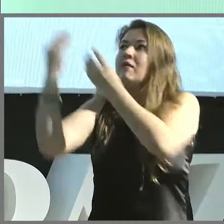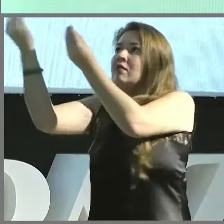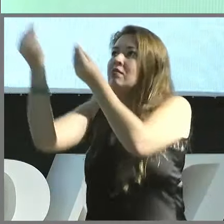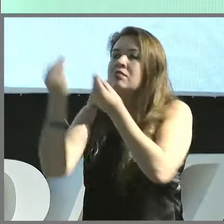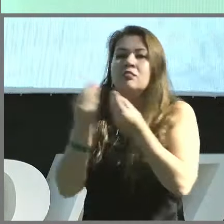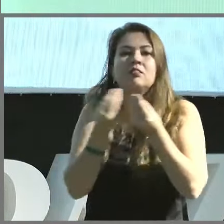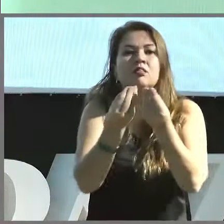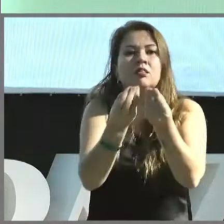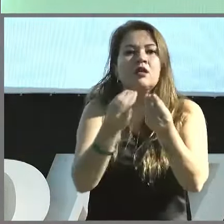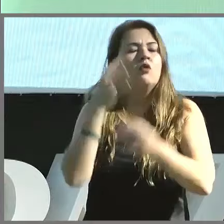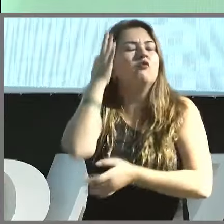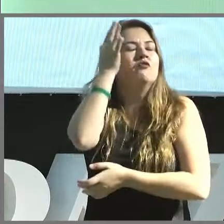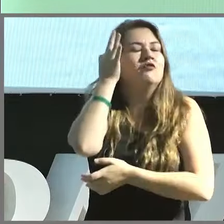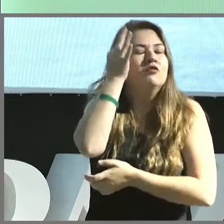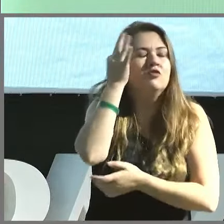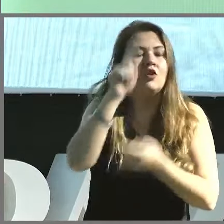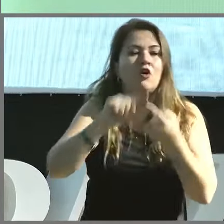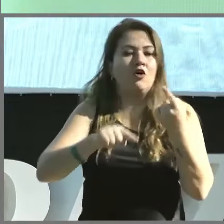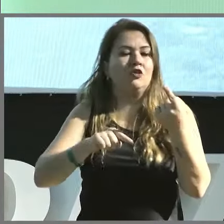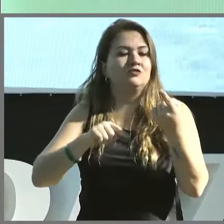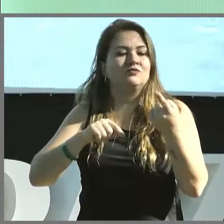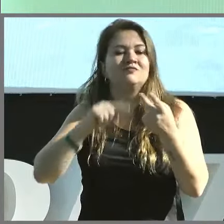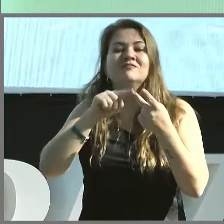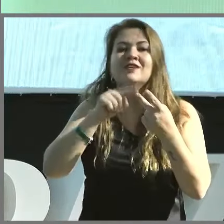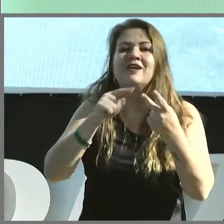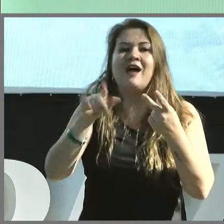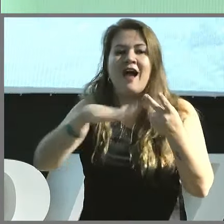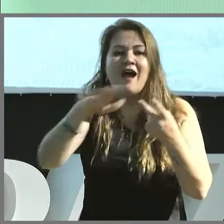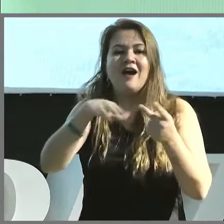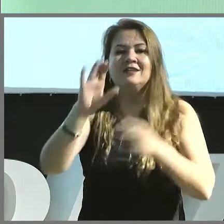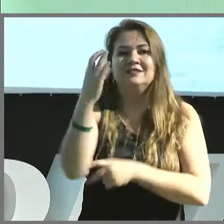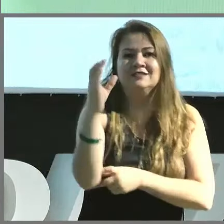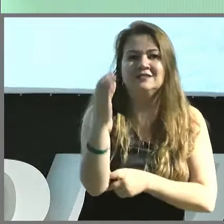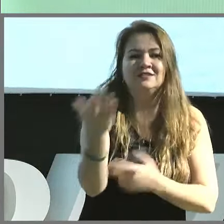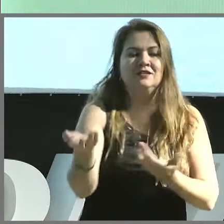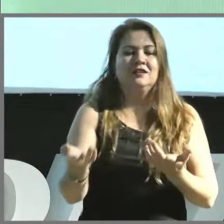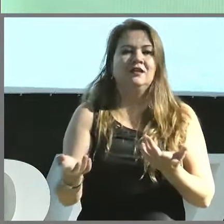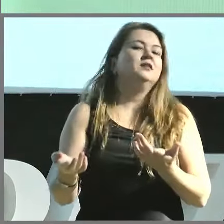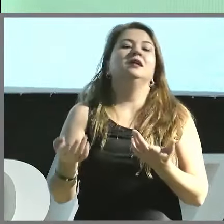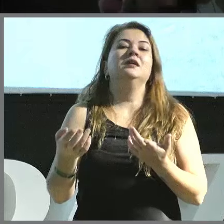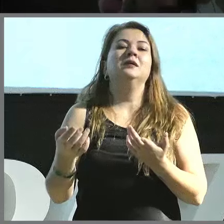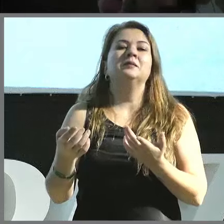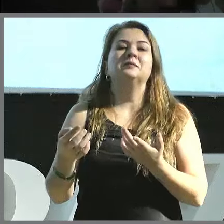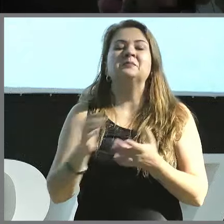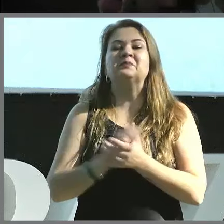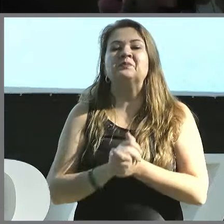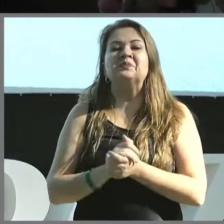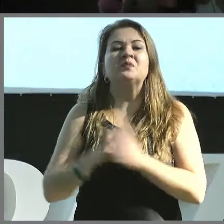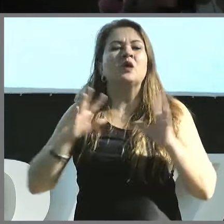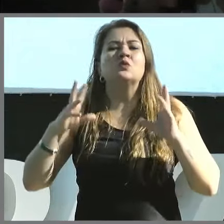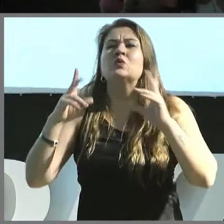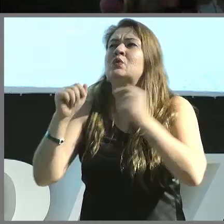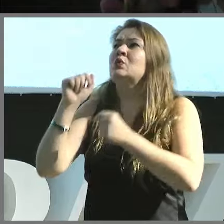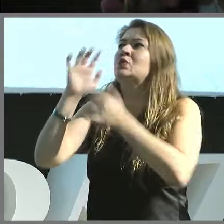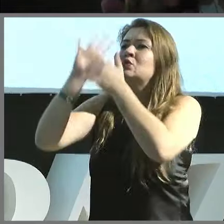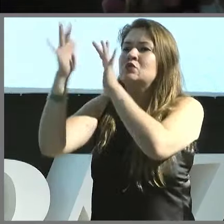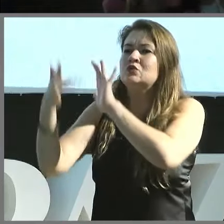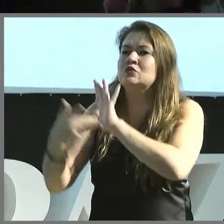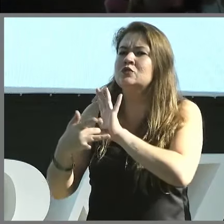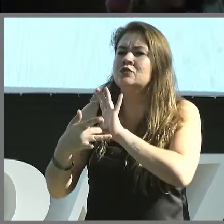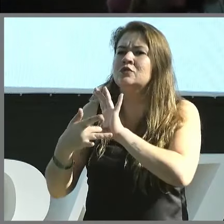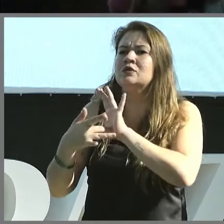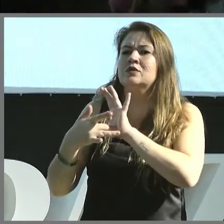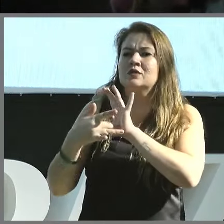um Jesus filósofo, devolveu-nos Jesus um esteta, devolveu-nos Jesus